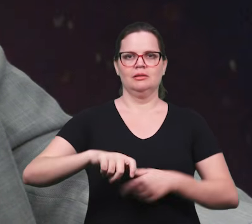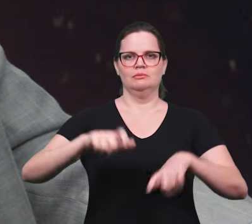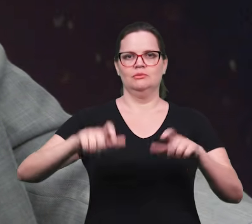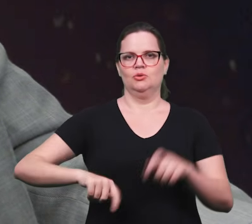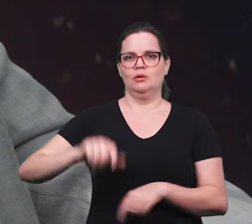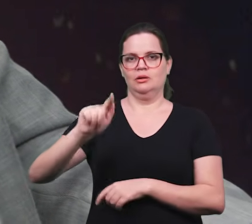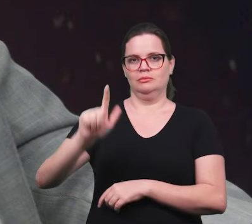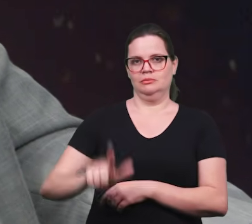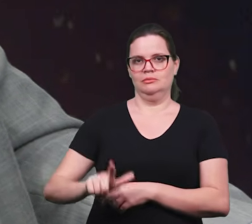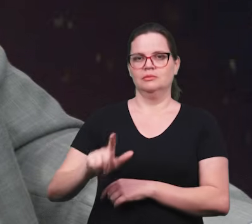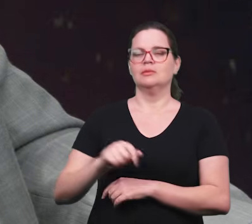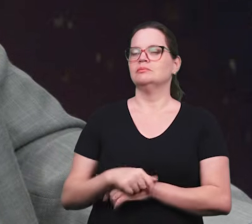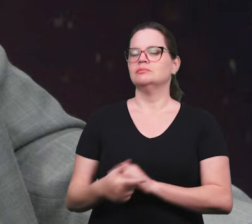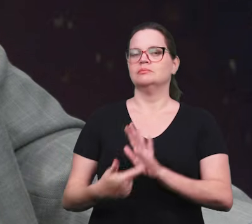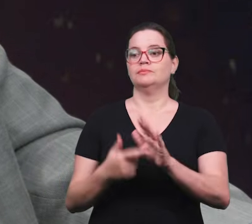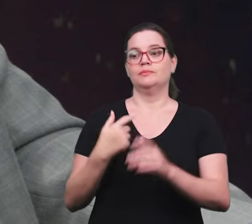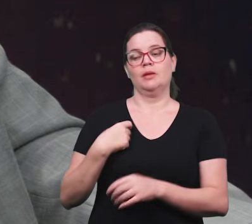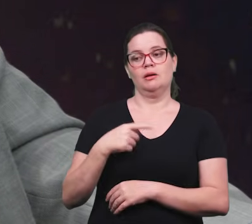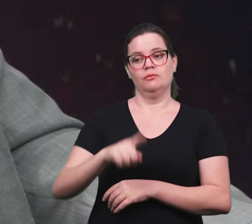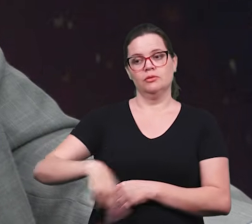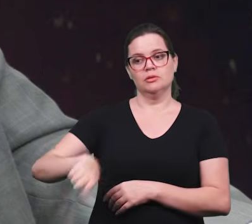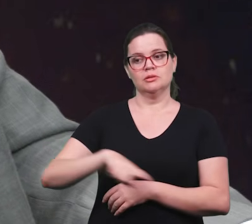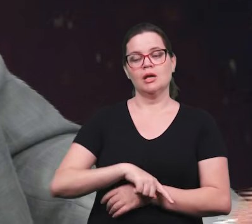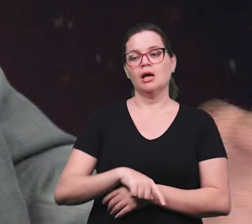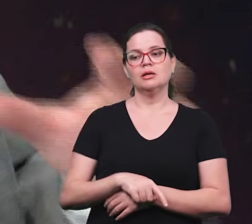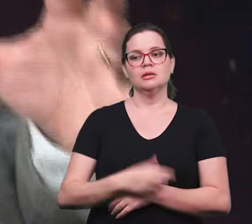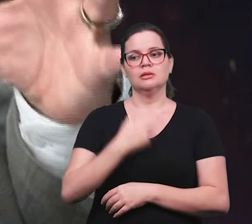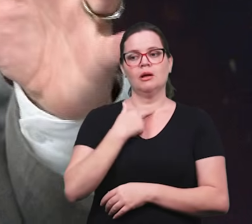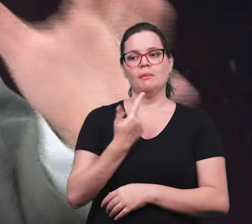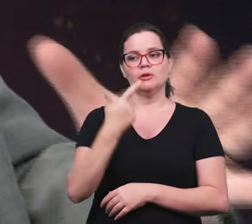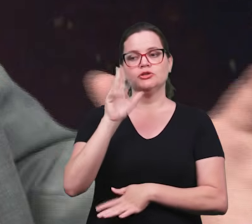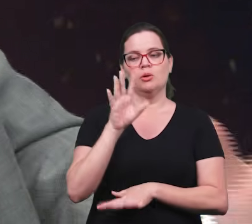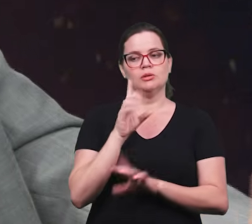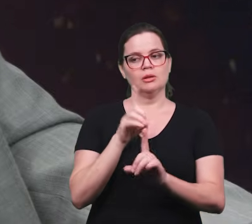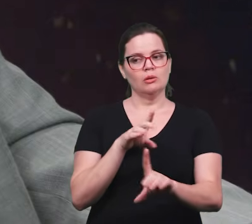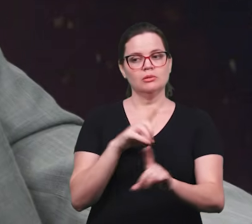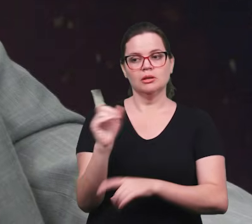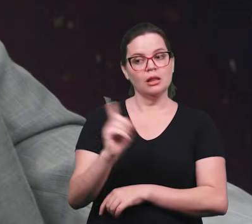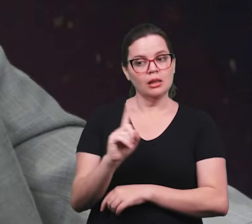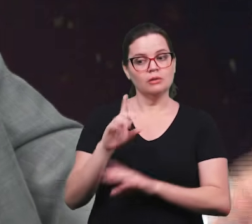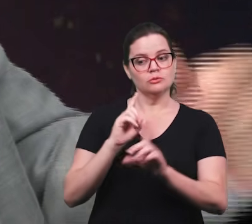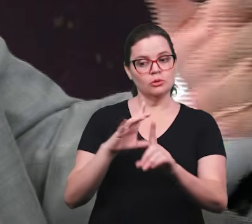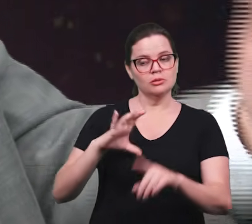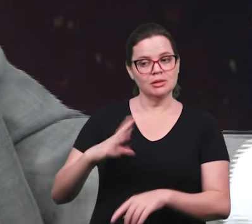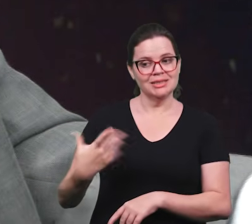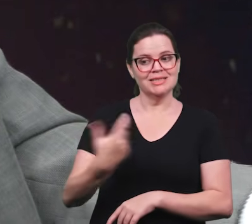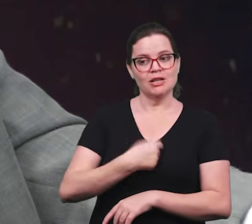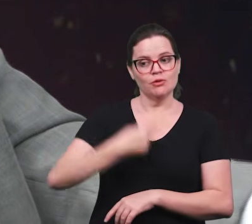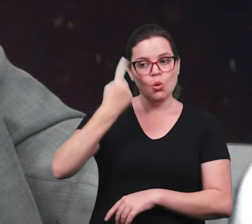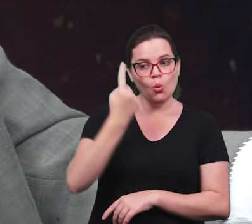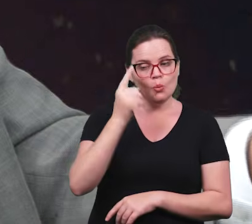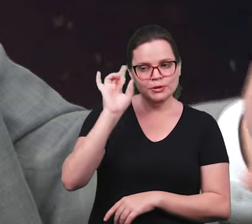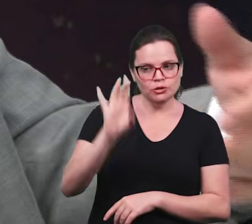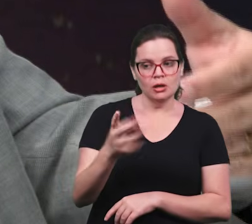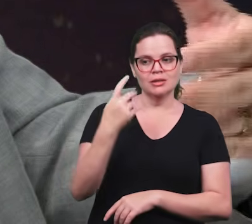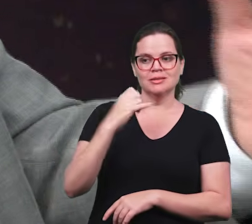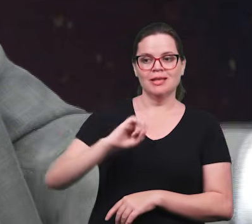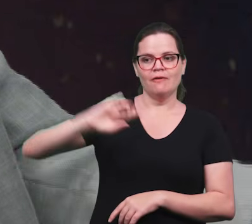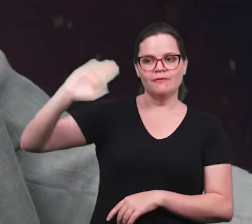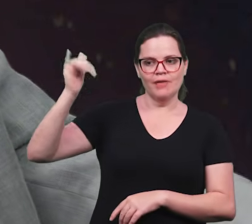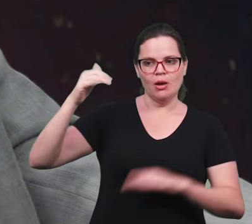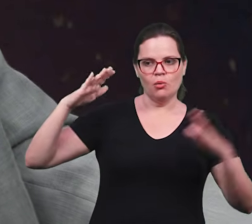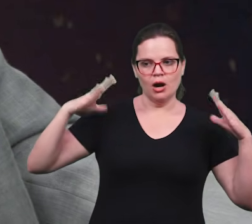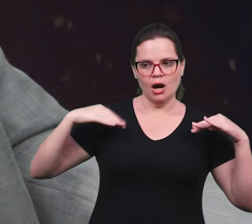Gálatas, ele vai falar assim, olha, vocês não podem ir para outro evangelho, o evangelho da salvação é esse. Ainda que venha um anjo, ainda que venha